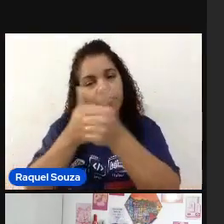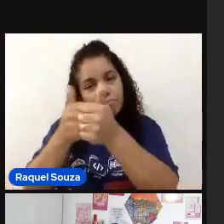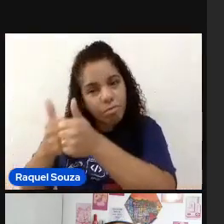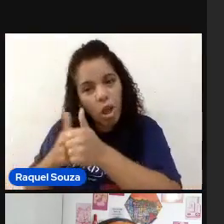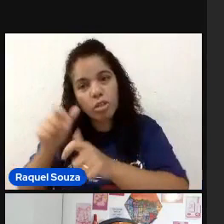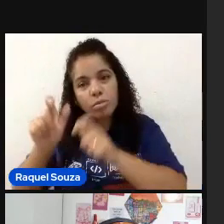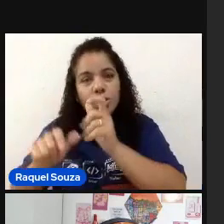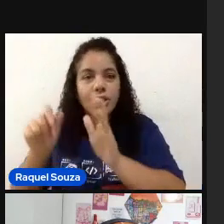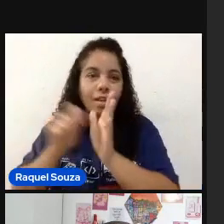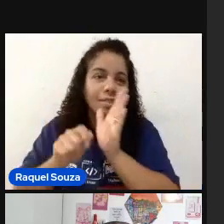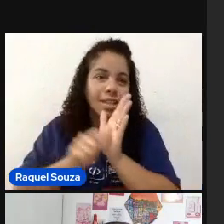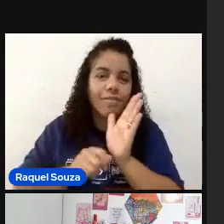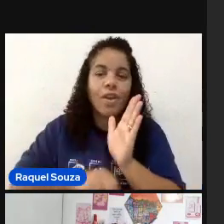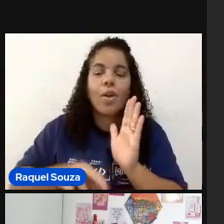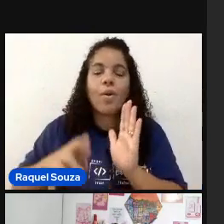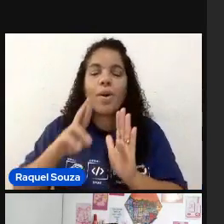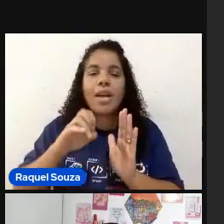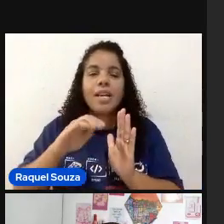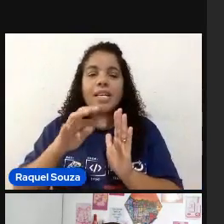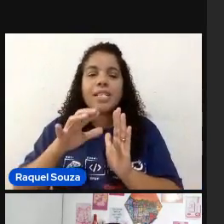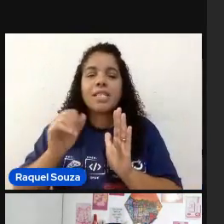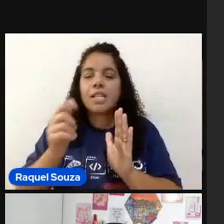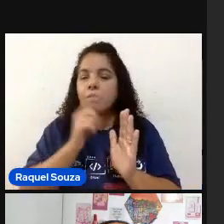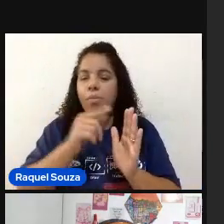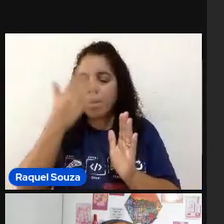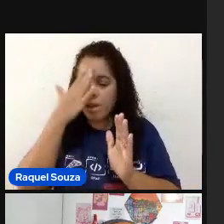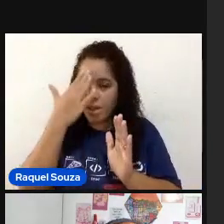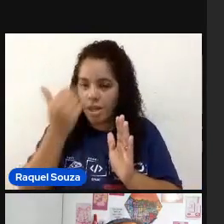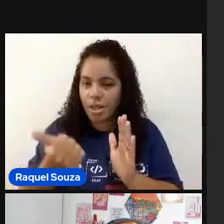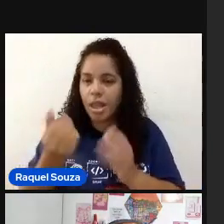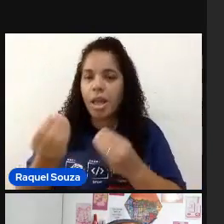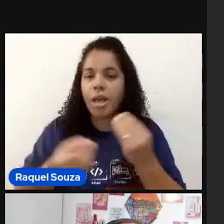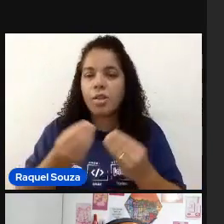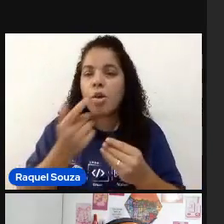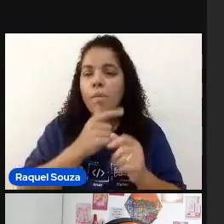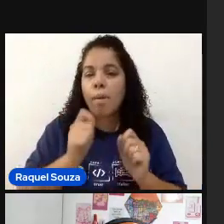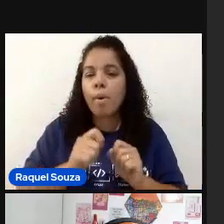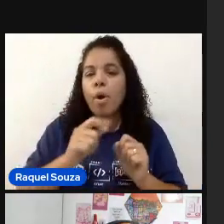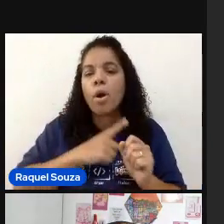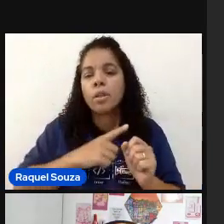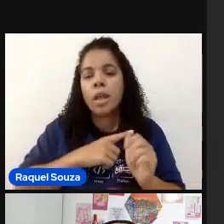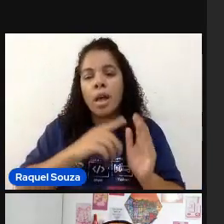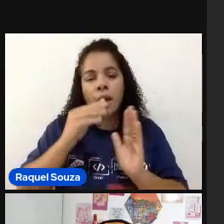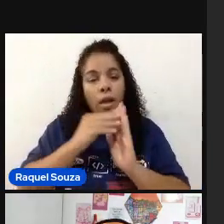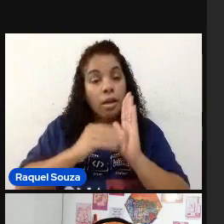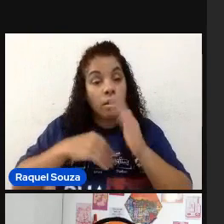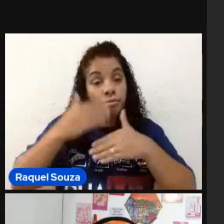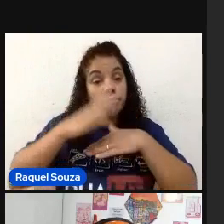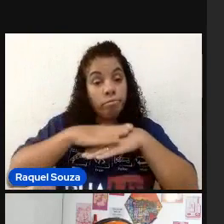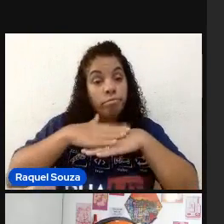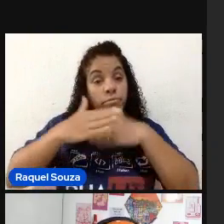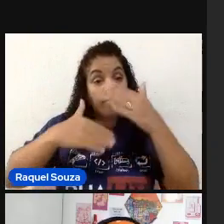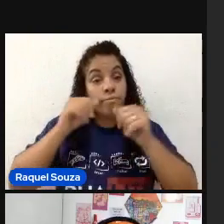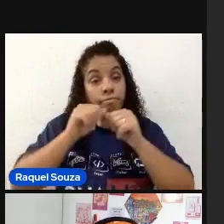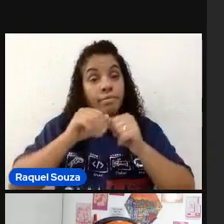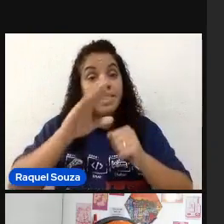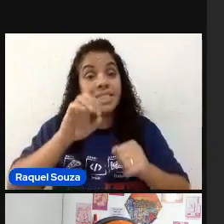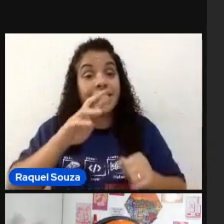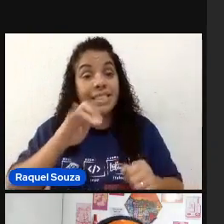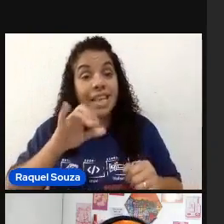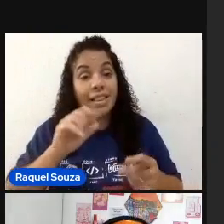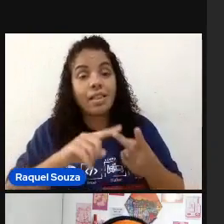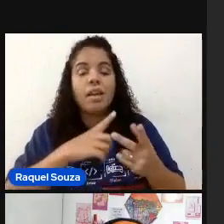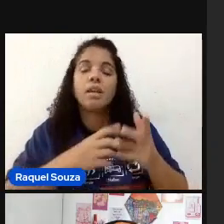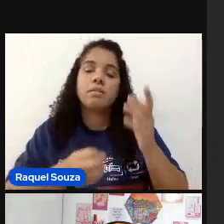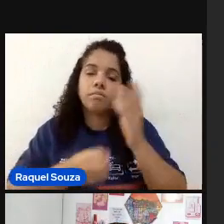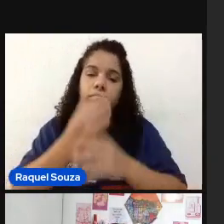escreveu o requisito, para que a gente entenda como é que eu posso estar desenvolvendo os meus cenários, criando meu plano de teste,